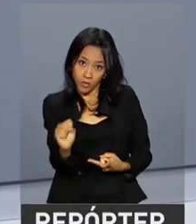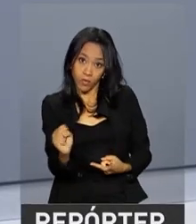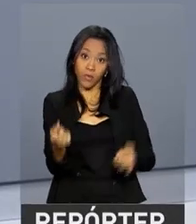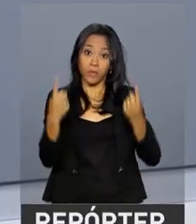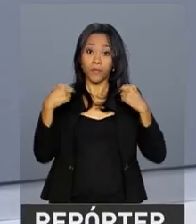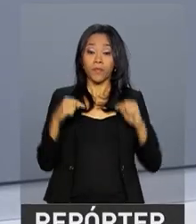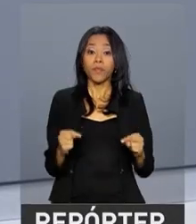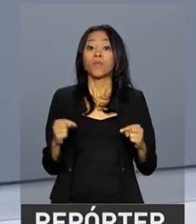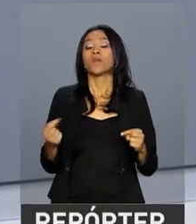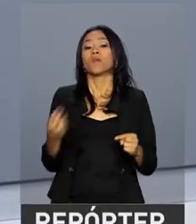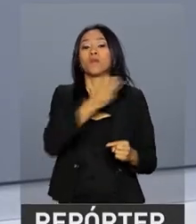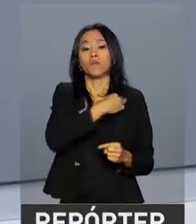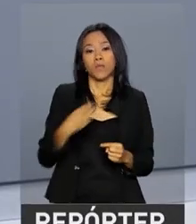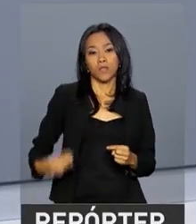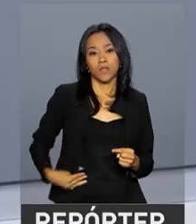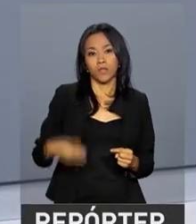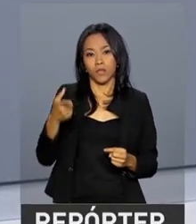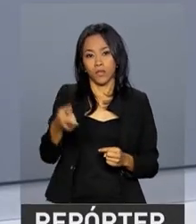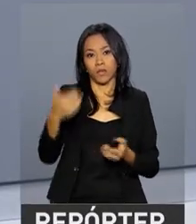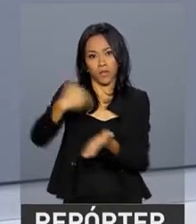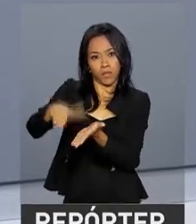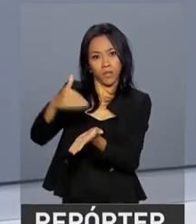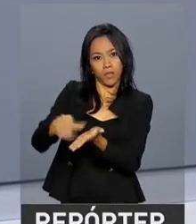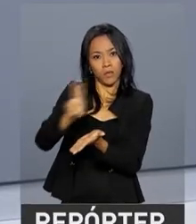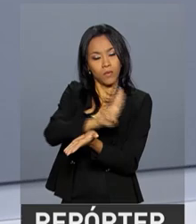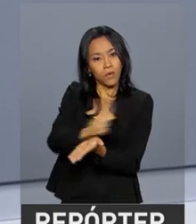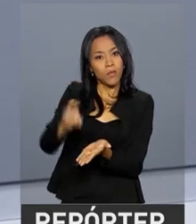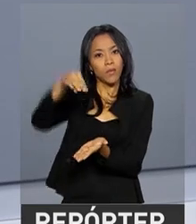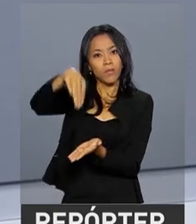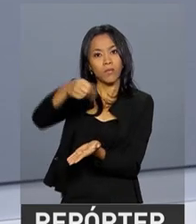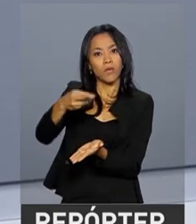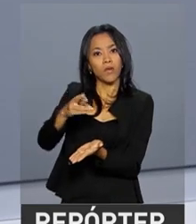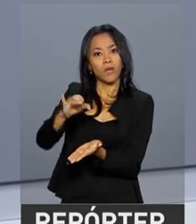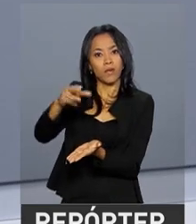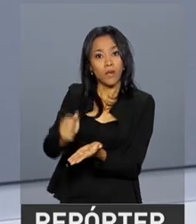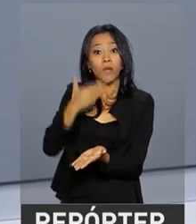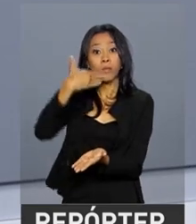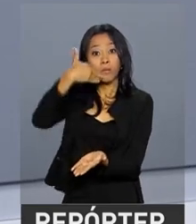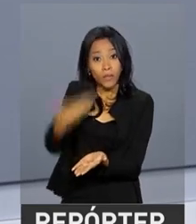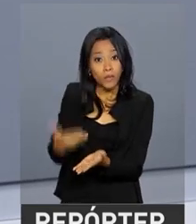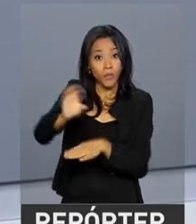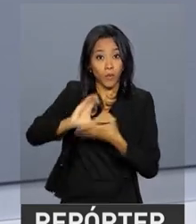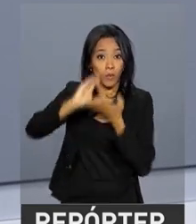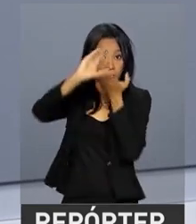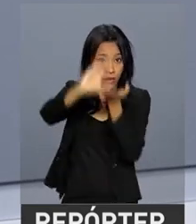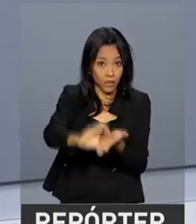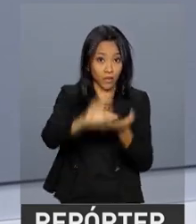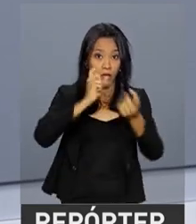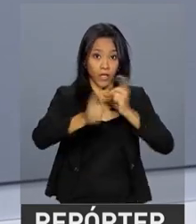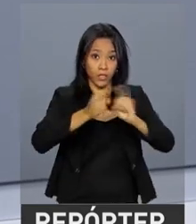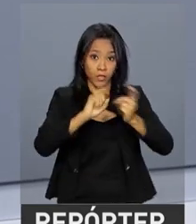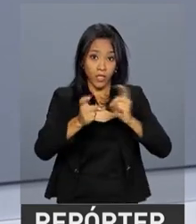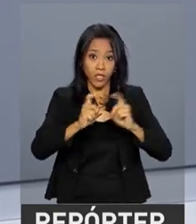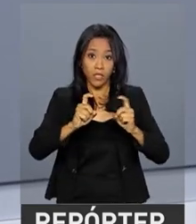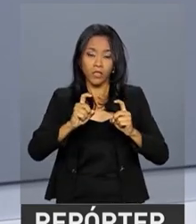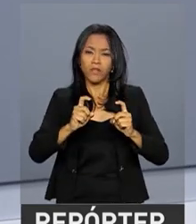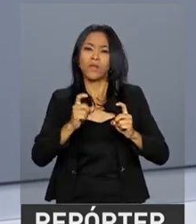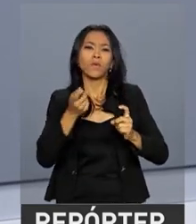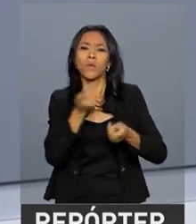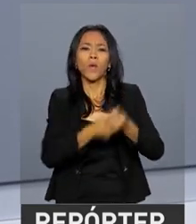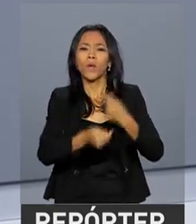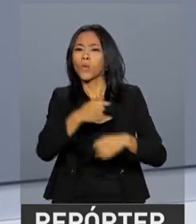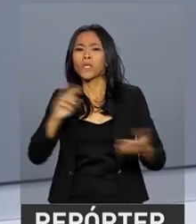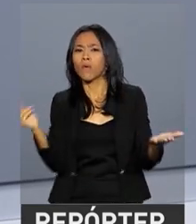da presidência da república moreira franco pediu ao conselho administrativo de defesa econômica que apura o motivo de as